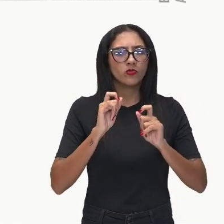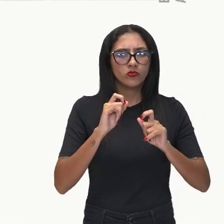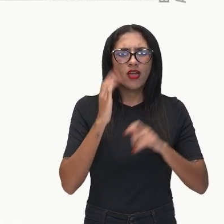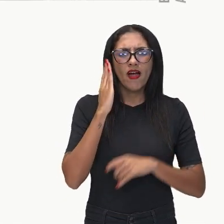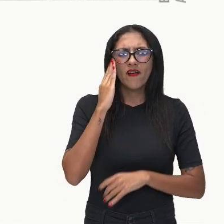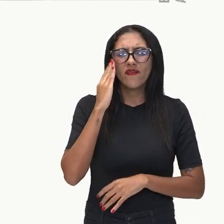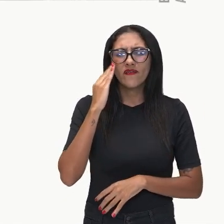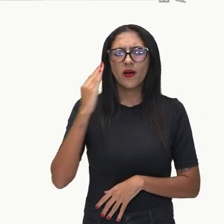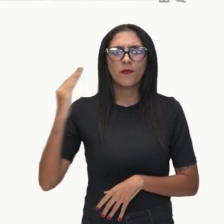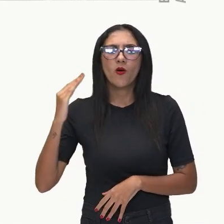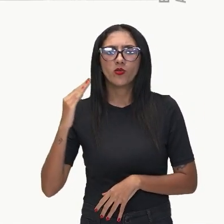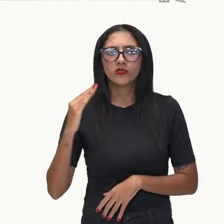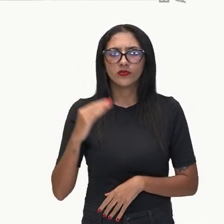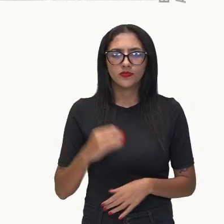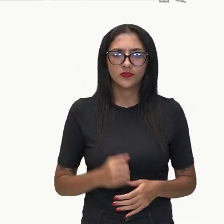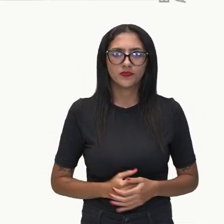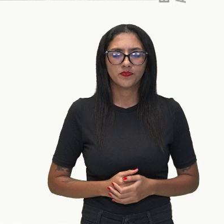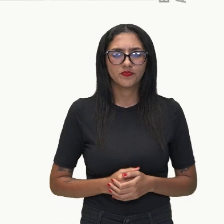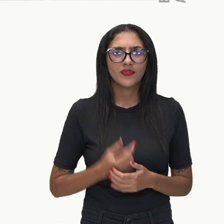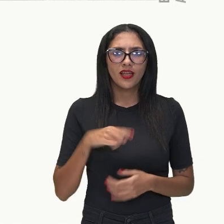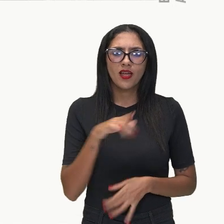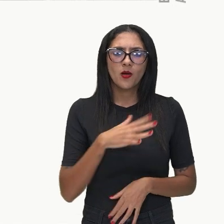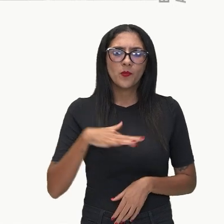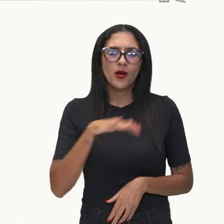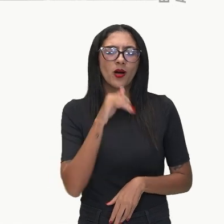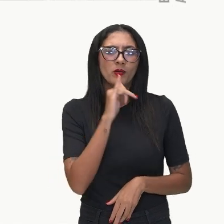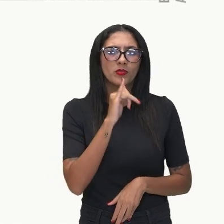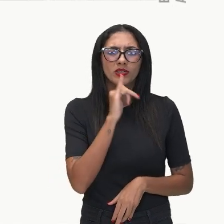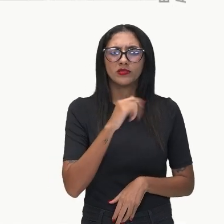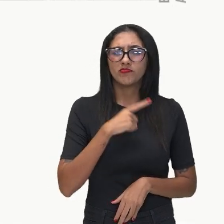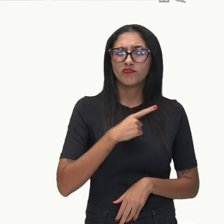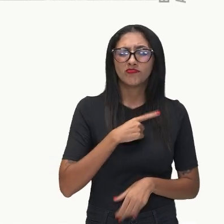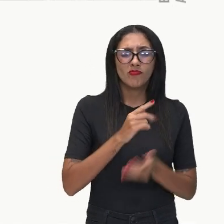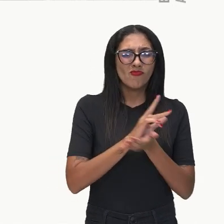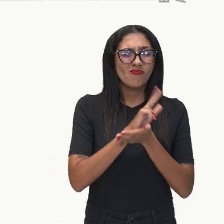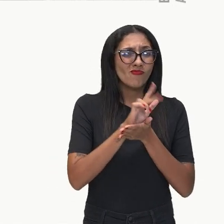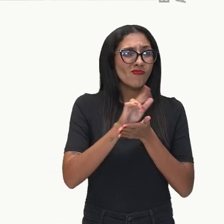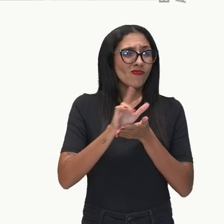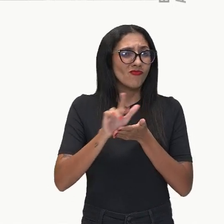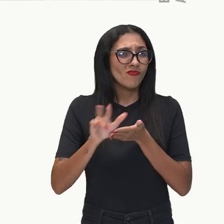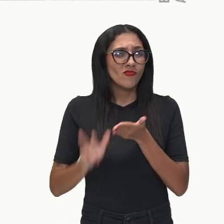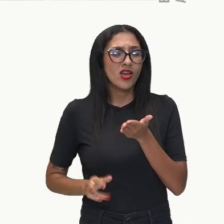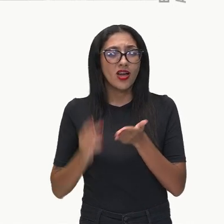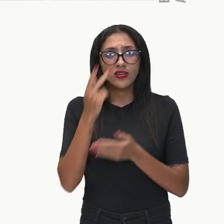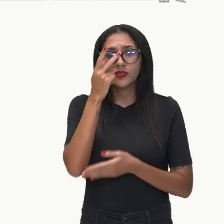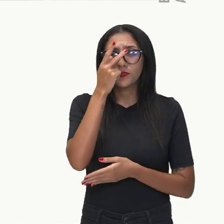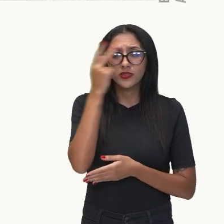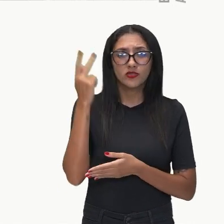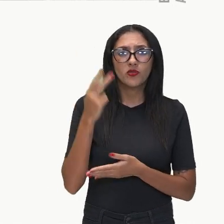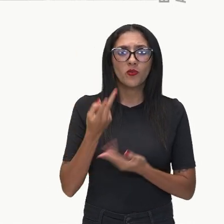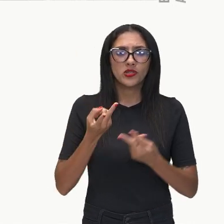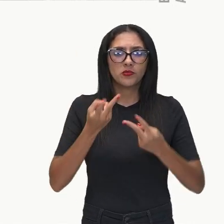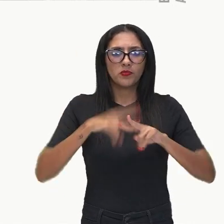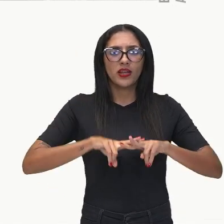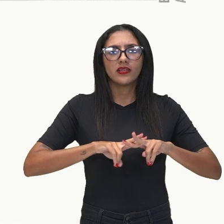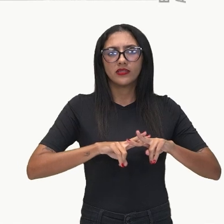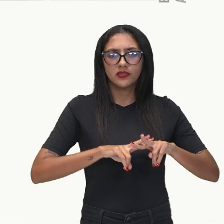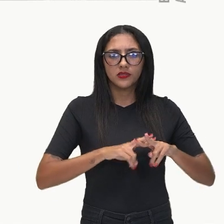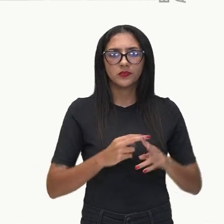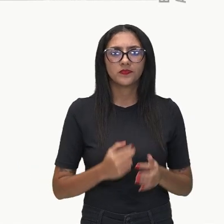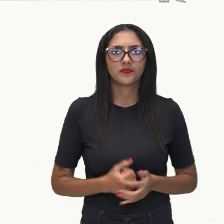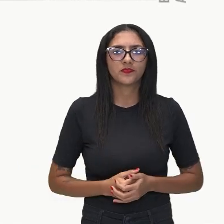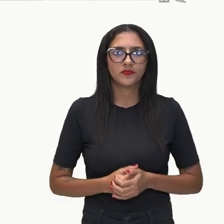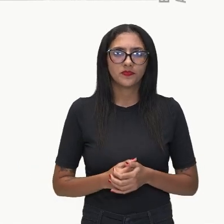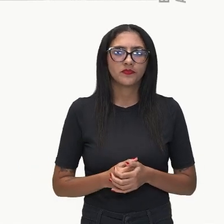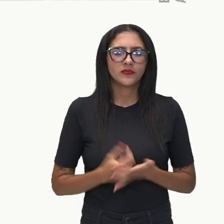concentração de Auschwitz, que era um campo que mantinha lá muitos presos, né, de guerra, e aí você já